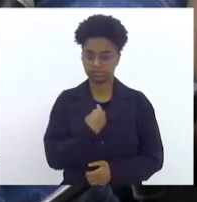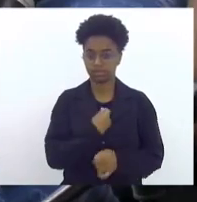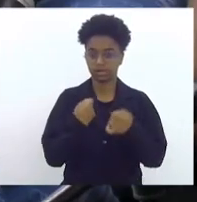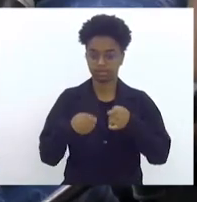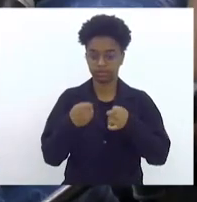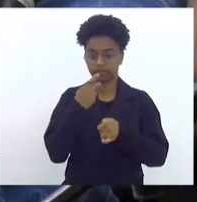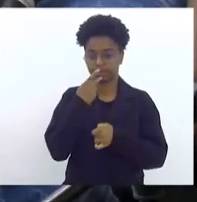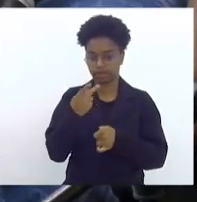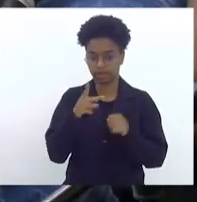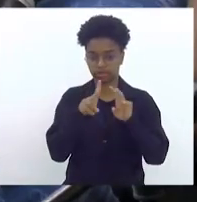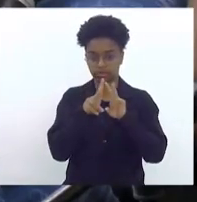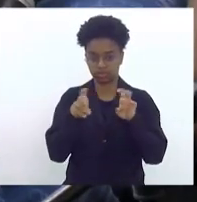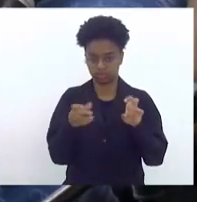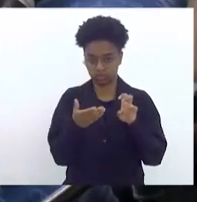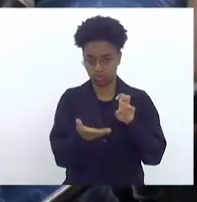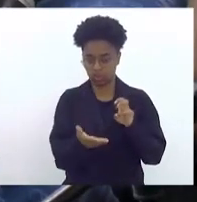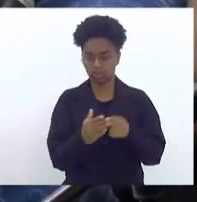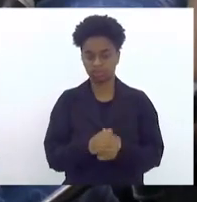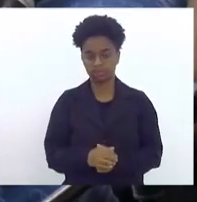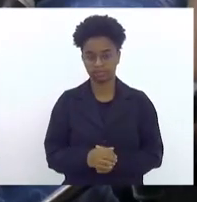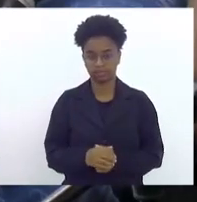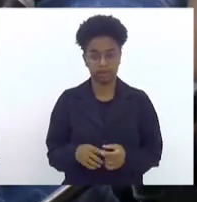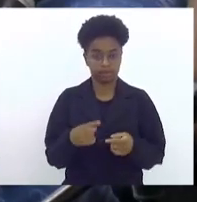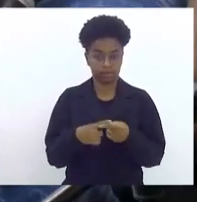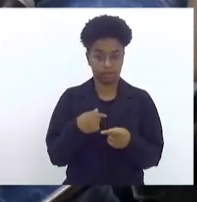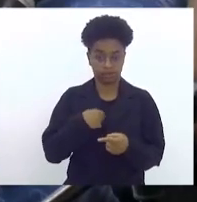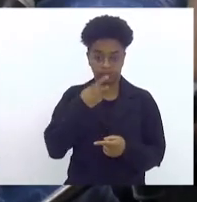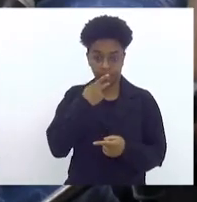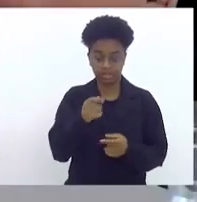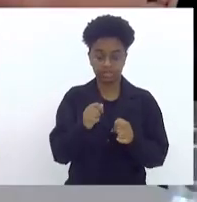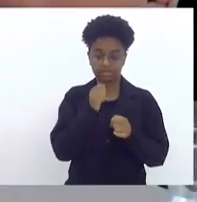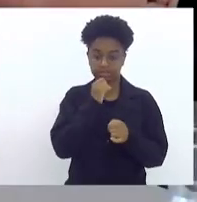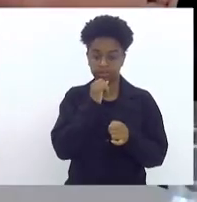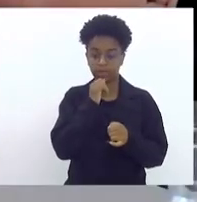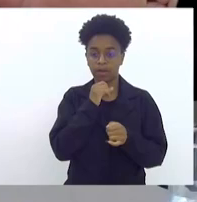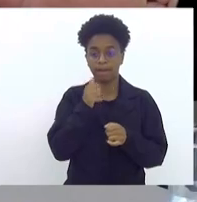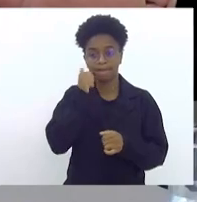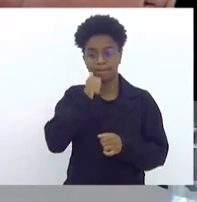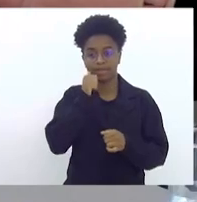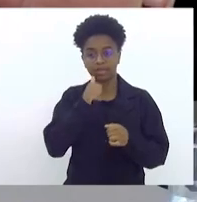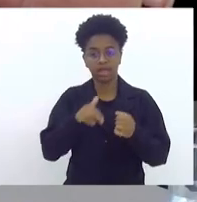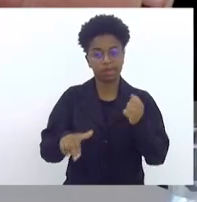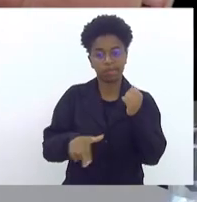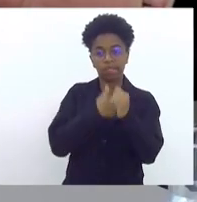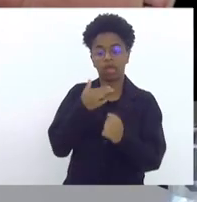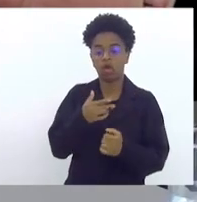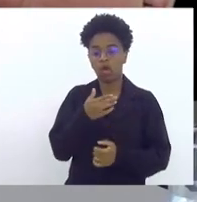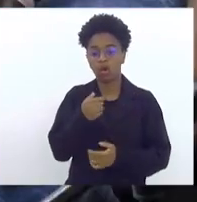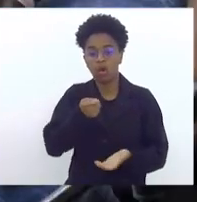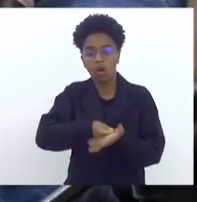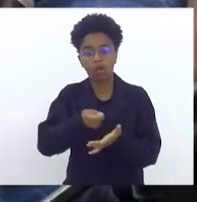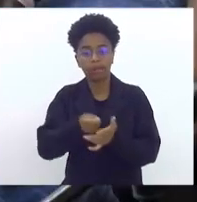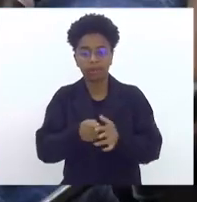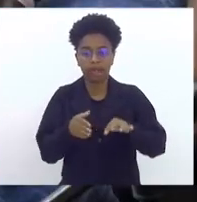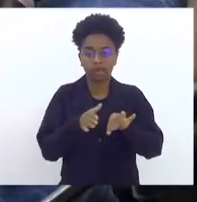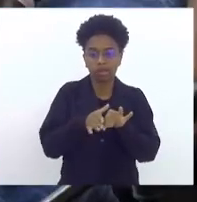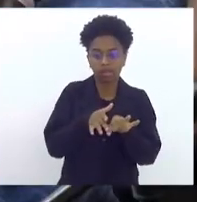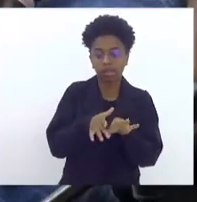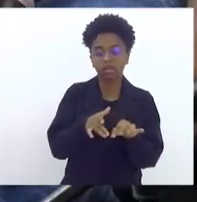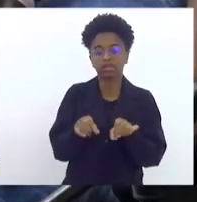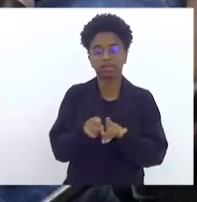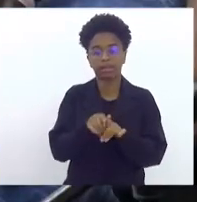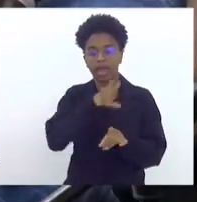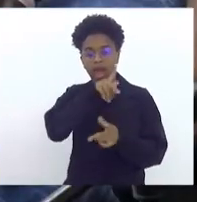né então quando eu digo né que as meninas foram mutiladas foram obrigadas a se masturbar animais domésticos